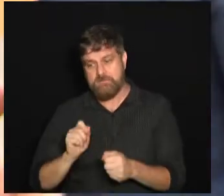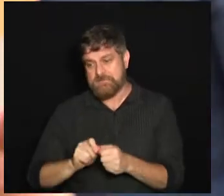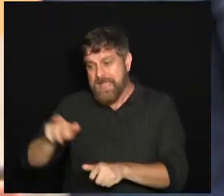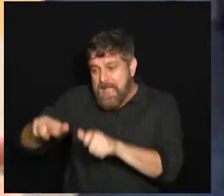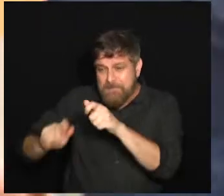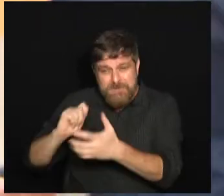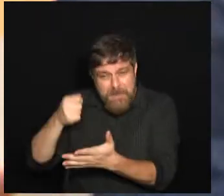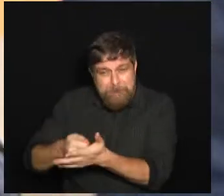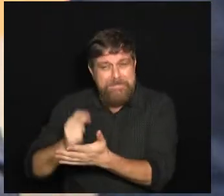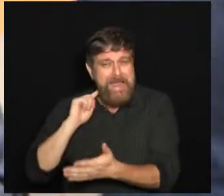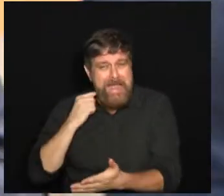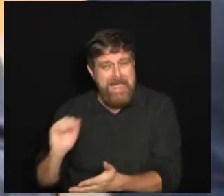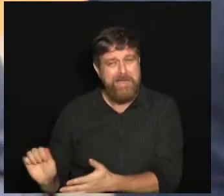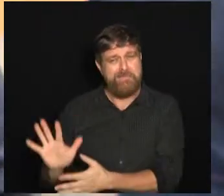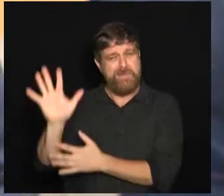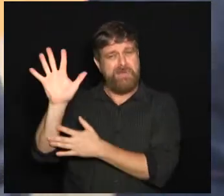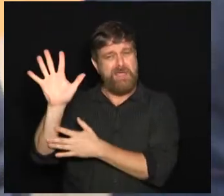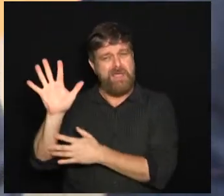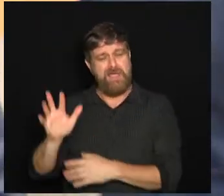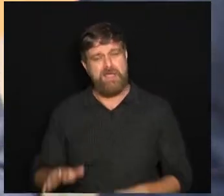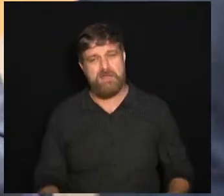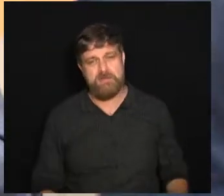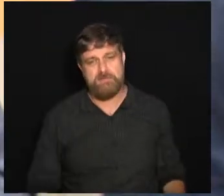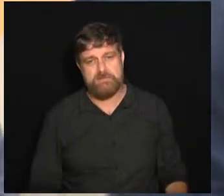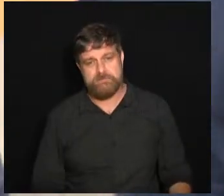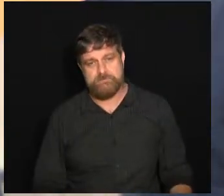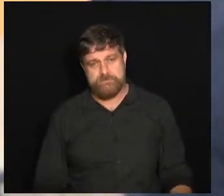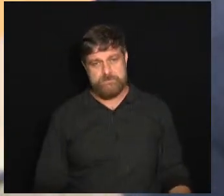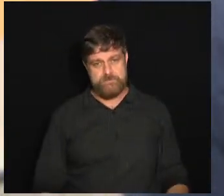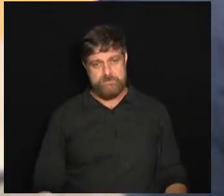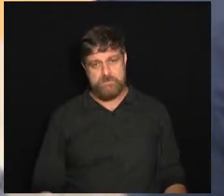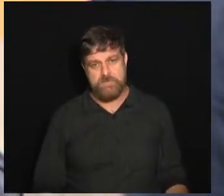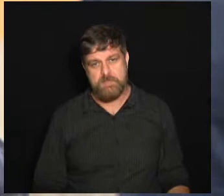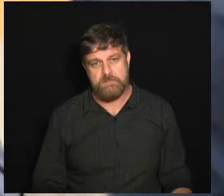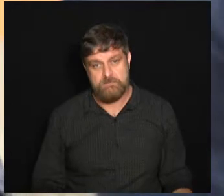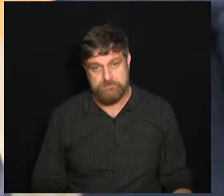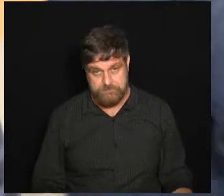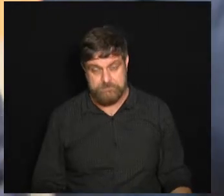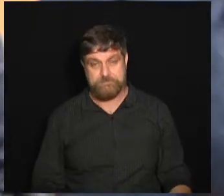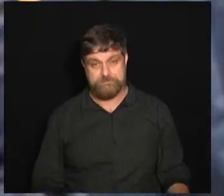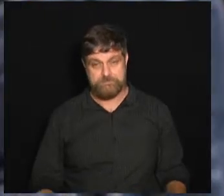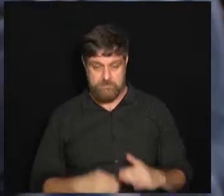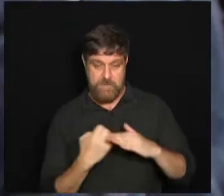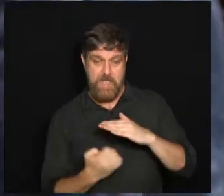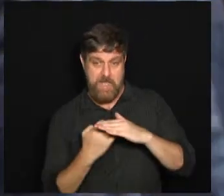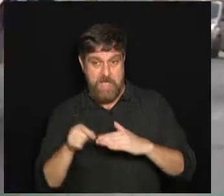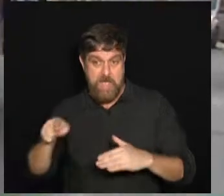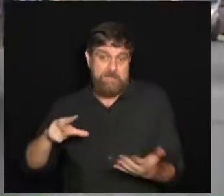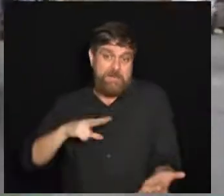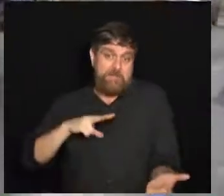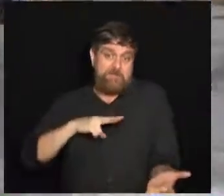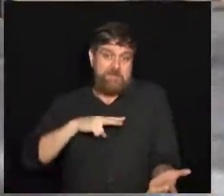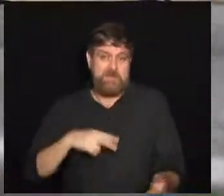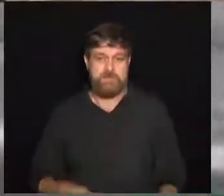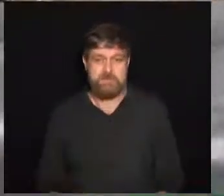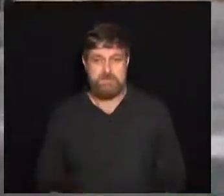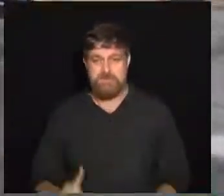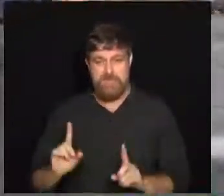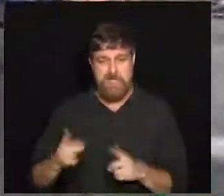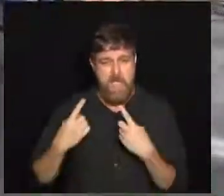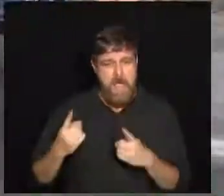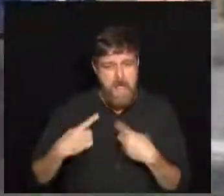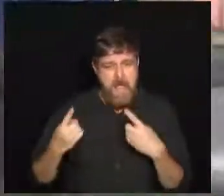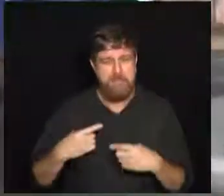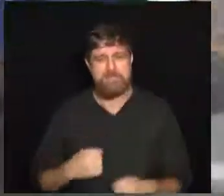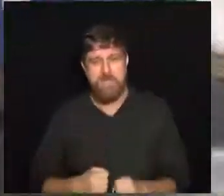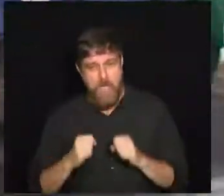é bem superior ao valor que se paga pelo recolhimento do lixo em Campinas, para as empresas de iniciativa privada. Esta reclamação sobre